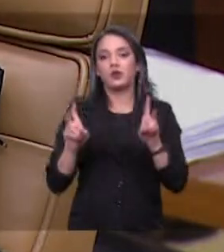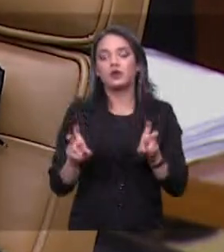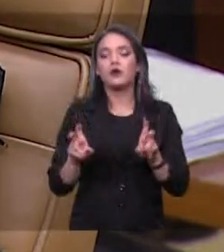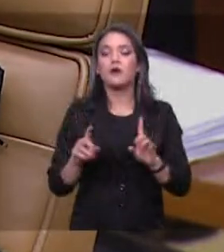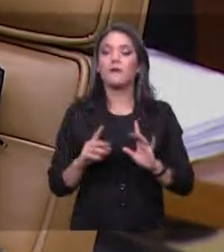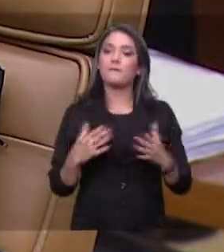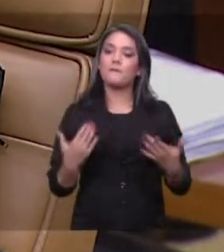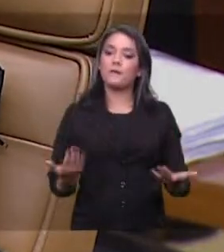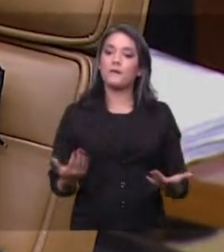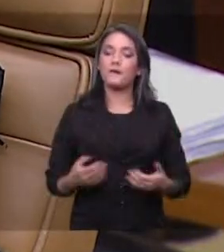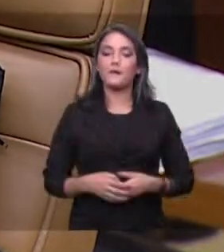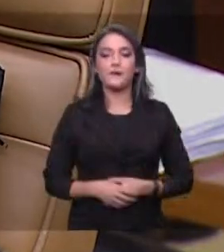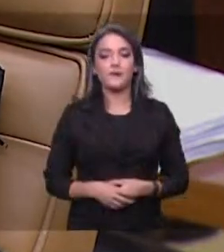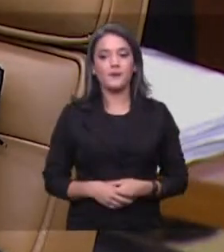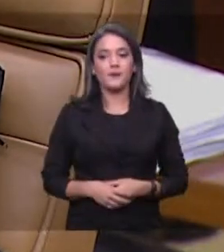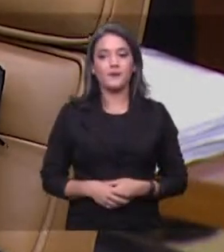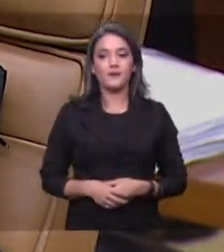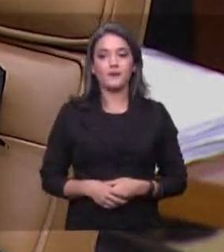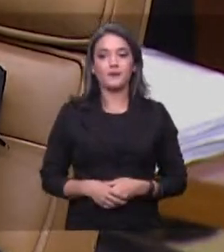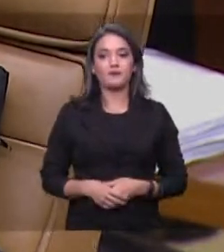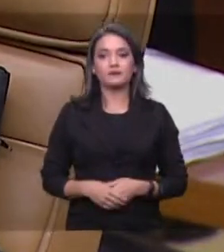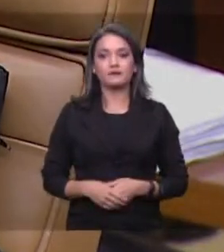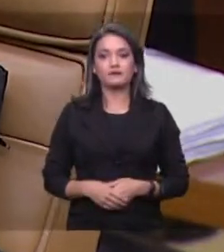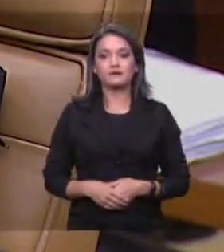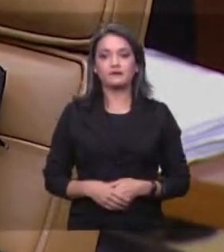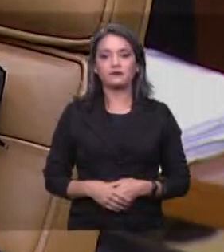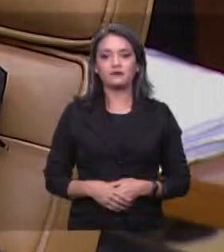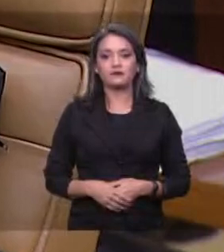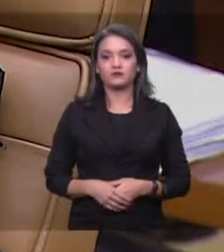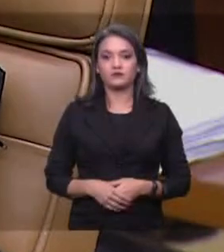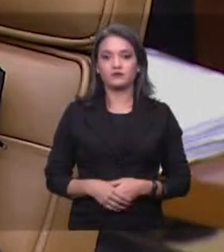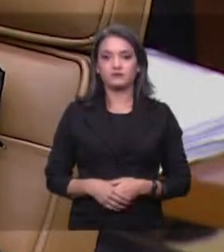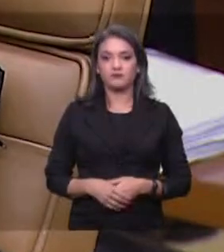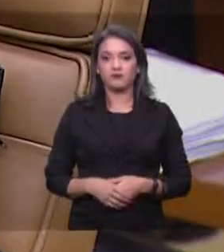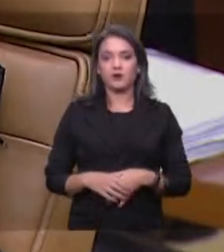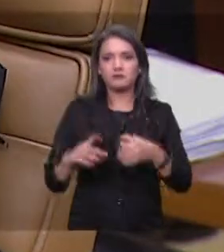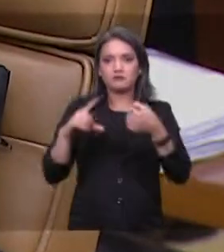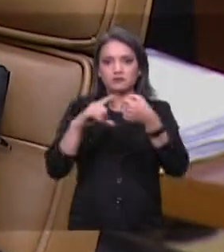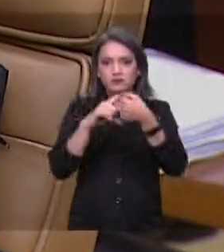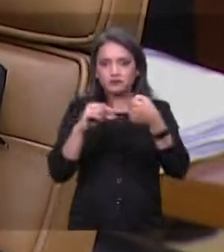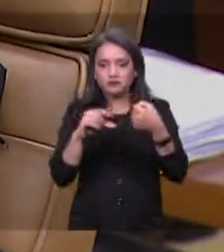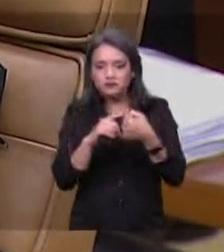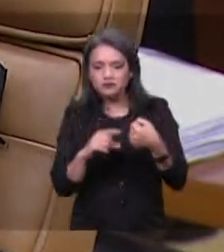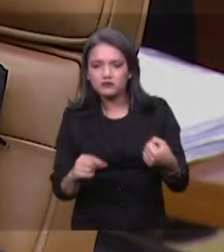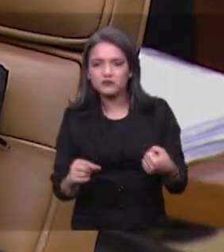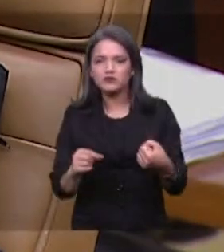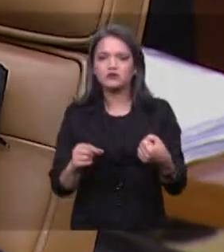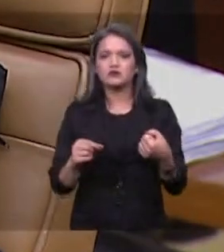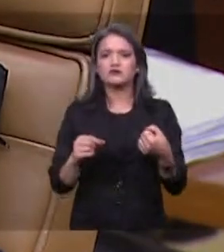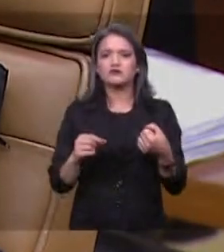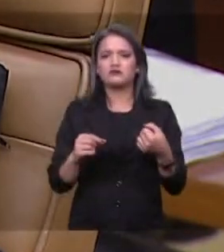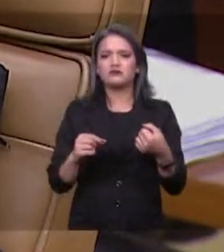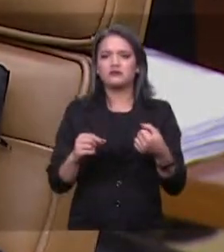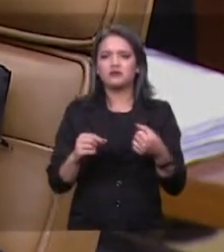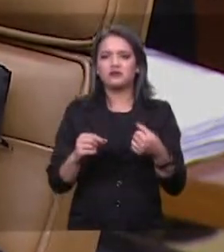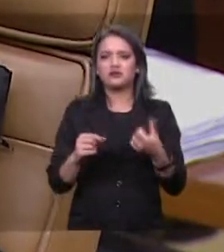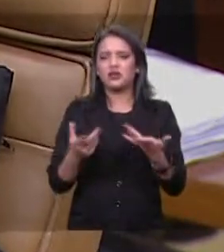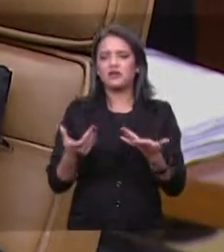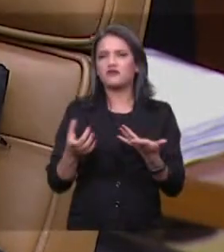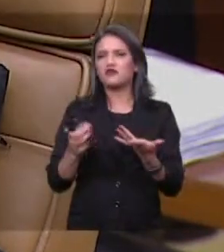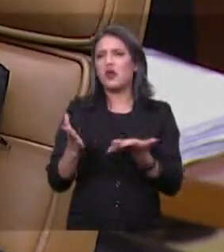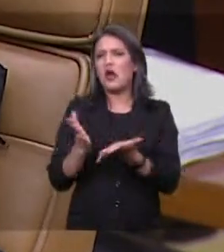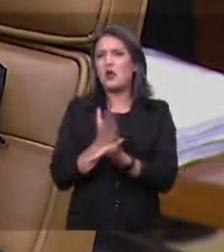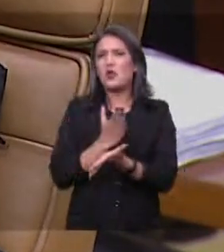eu diria mesmo que, na essência dos dispositivos, salvante questões